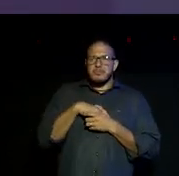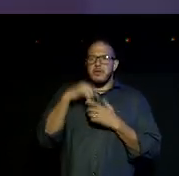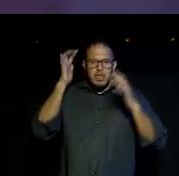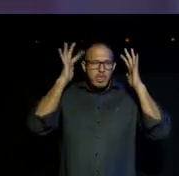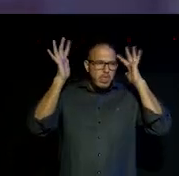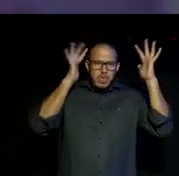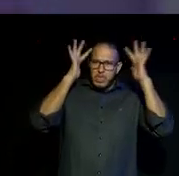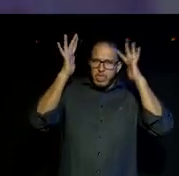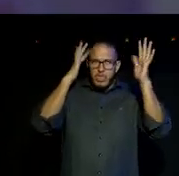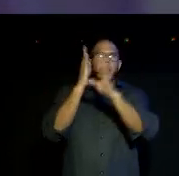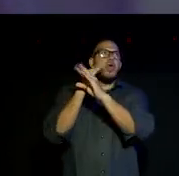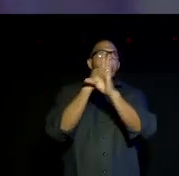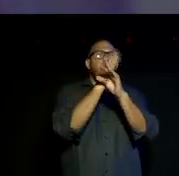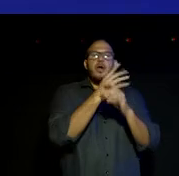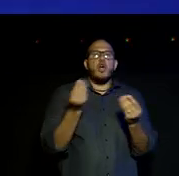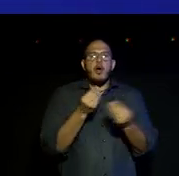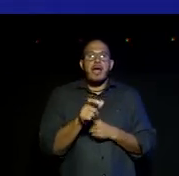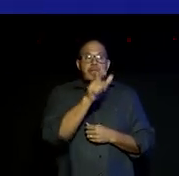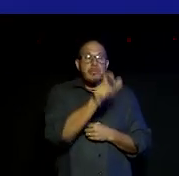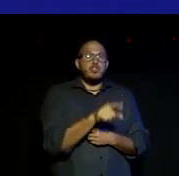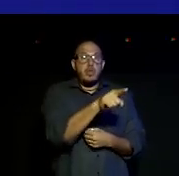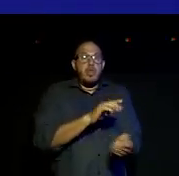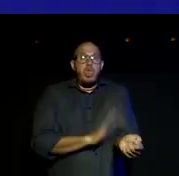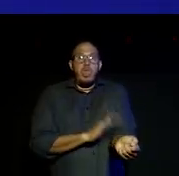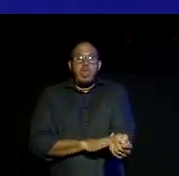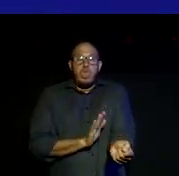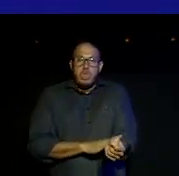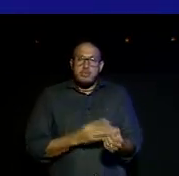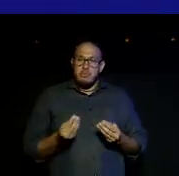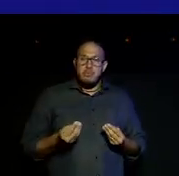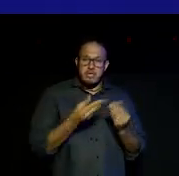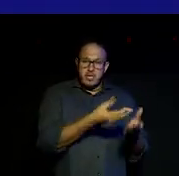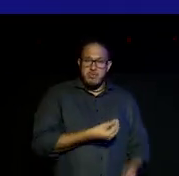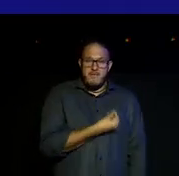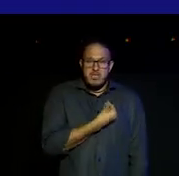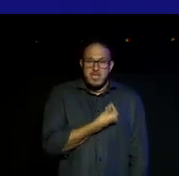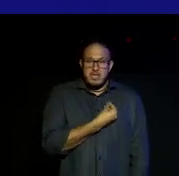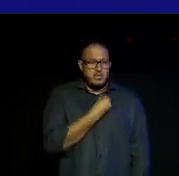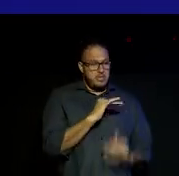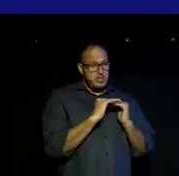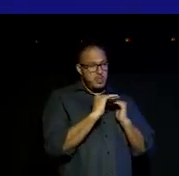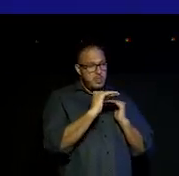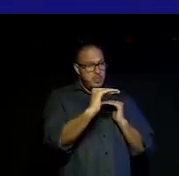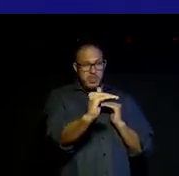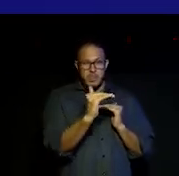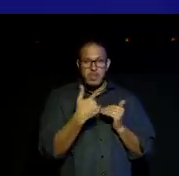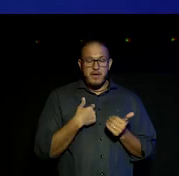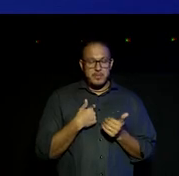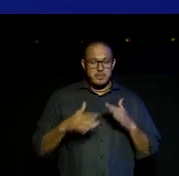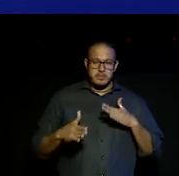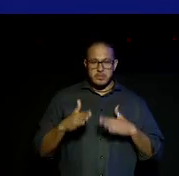alienação. As pessoas me dizem, como eu tiro fulano de um vício? Dê uma vida consistente para ele, senão não vai tirá-lo. A vida é